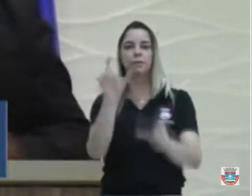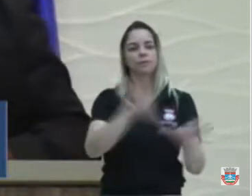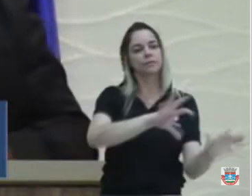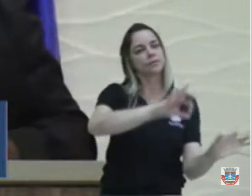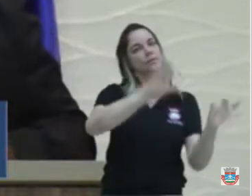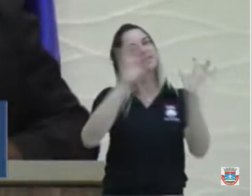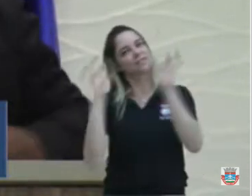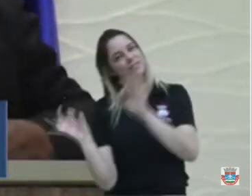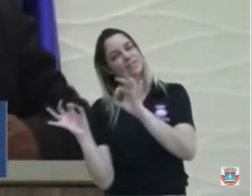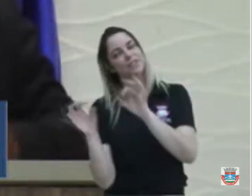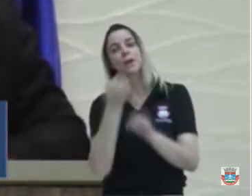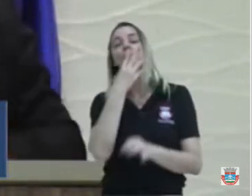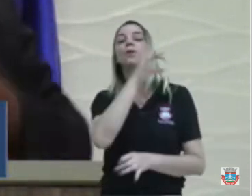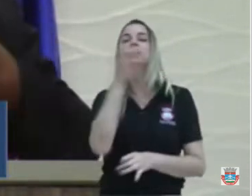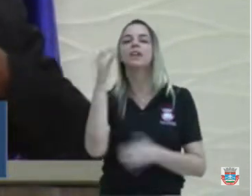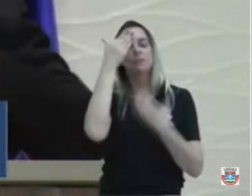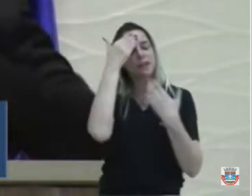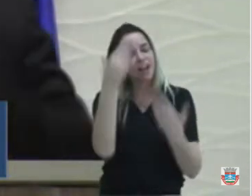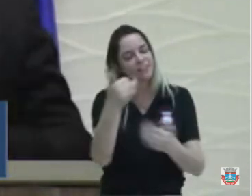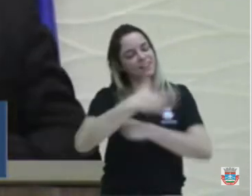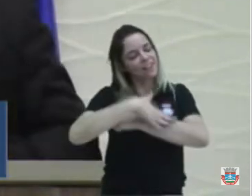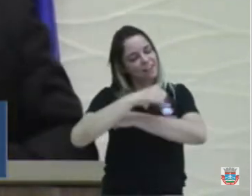dia e obrigado pelo carinho da audiência.